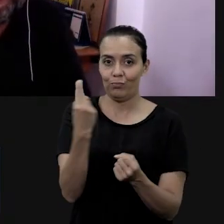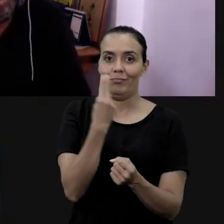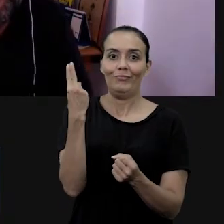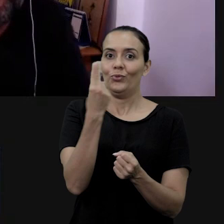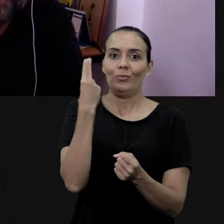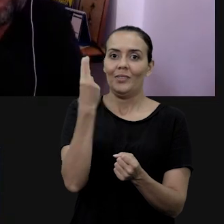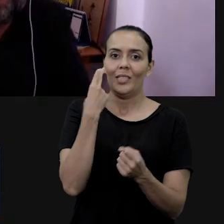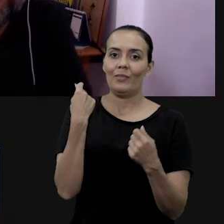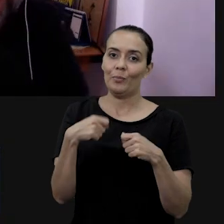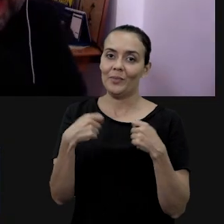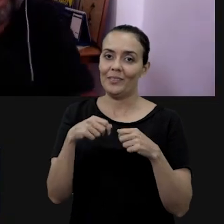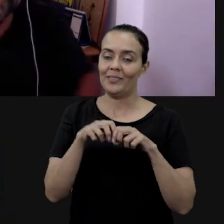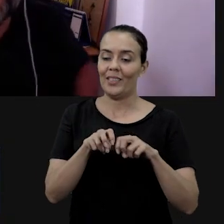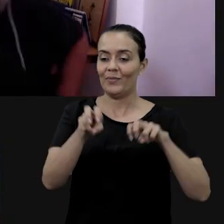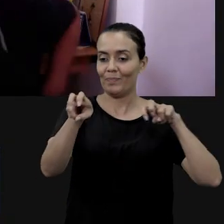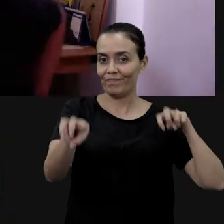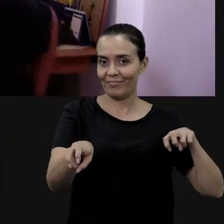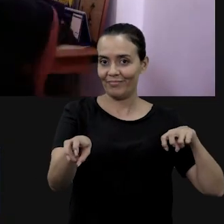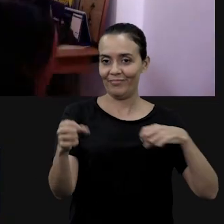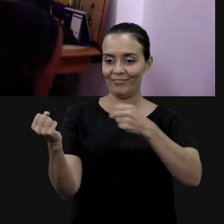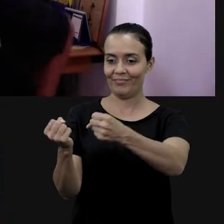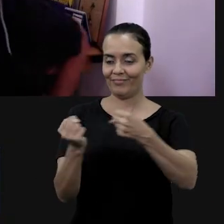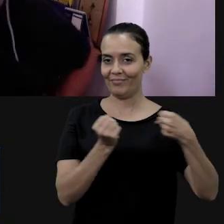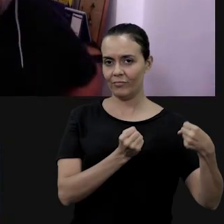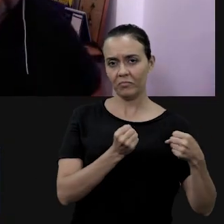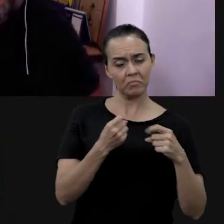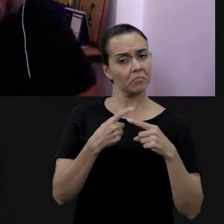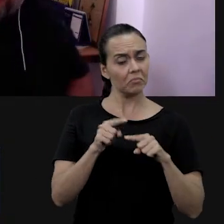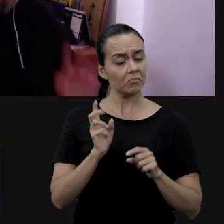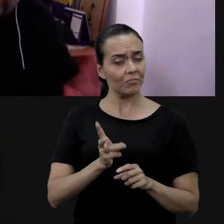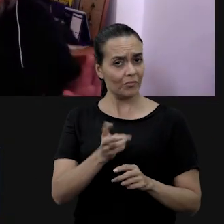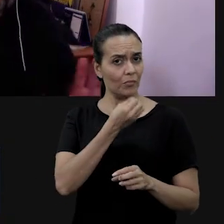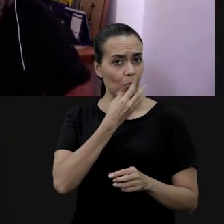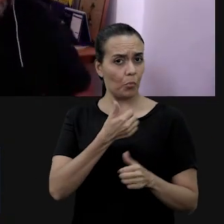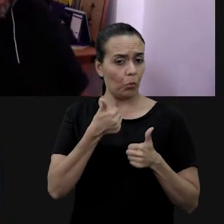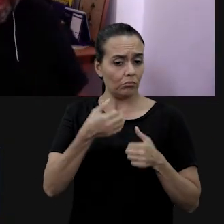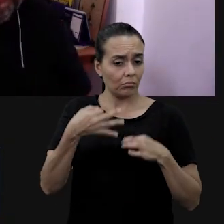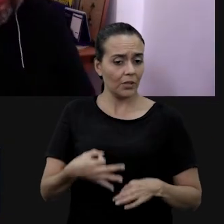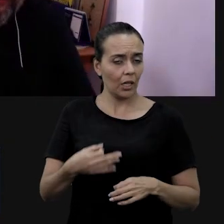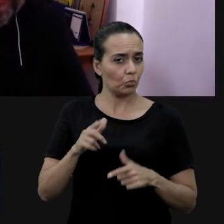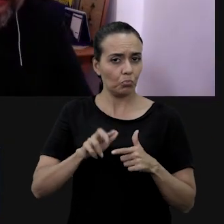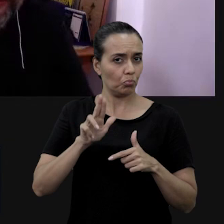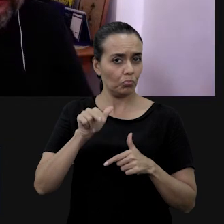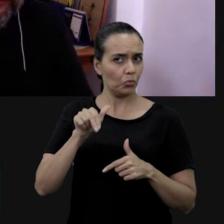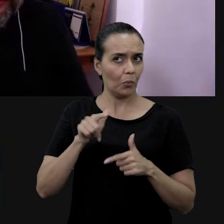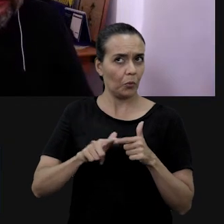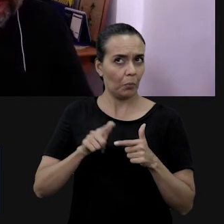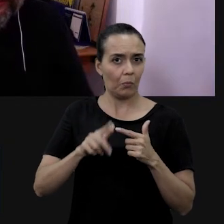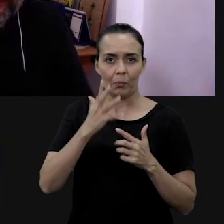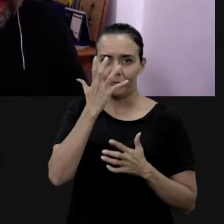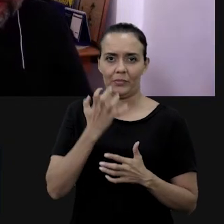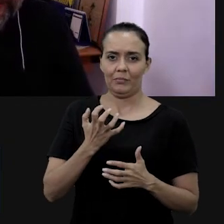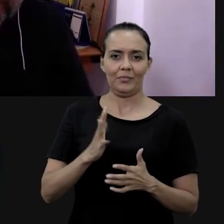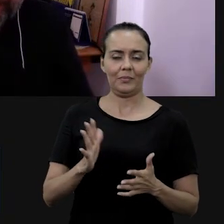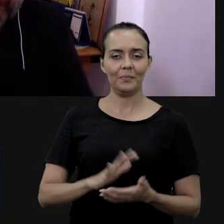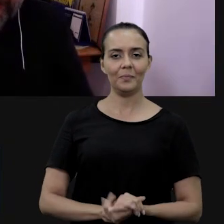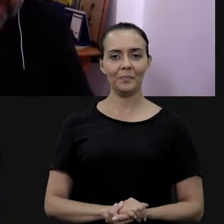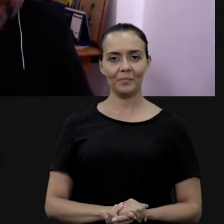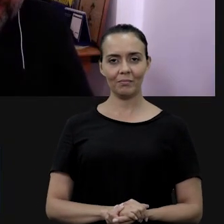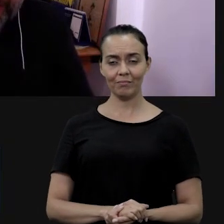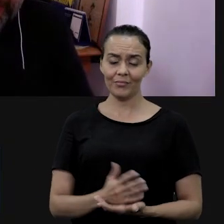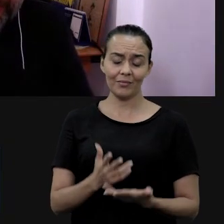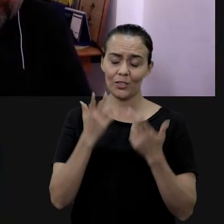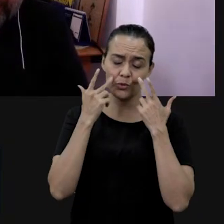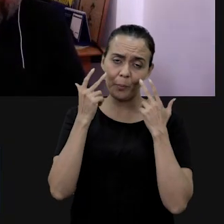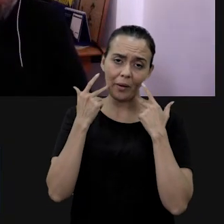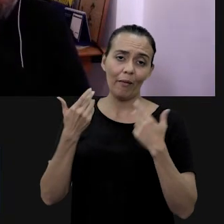ali no carro, não dava ali naquele momento. Mas sempre rolou bem e tudo bem, né?